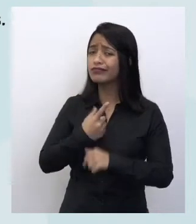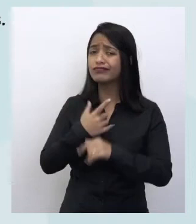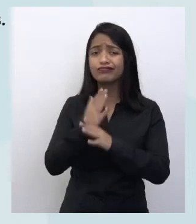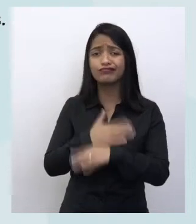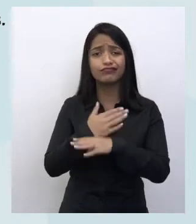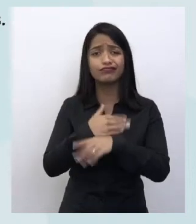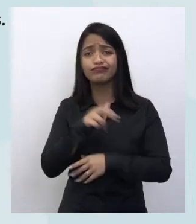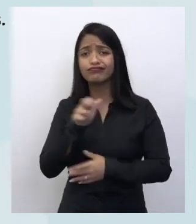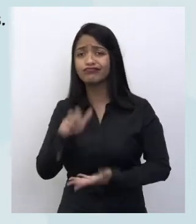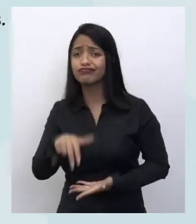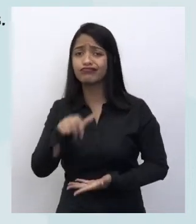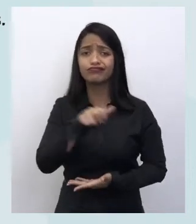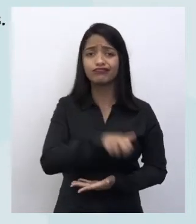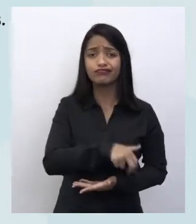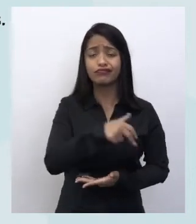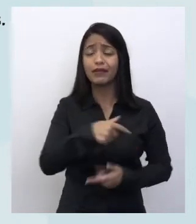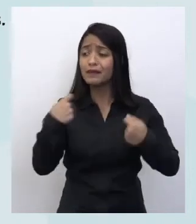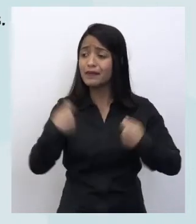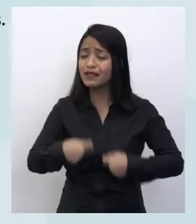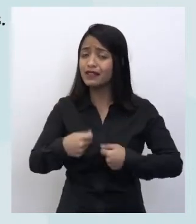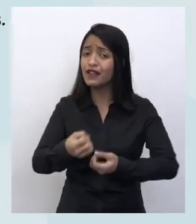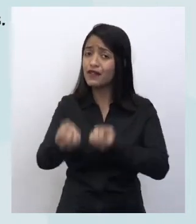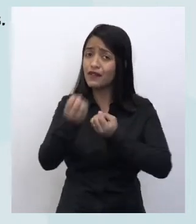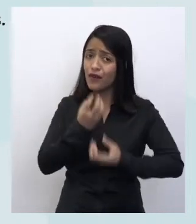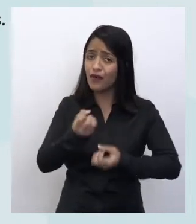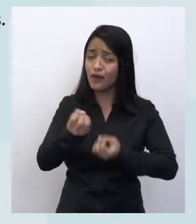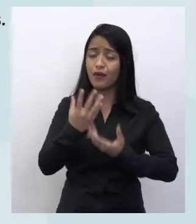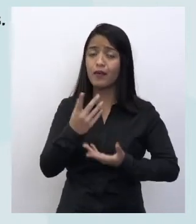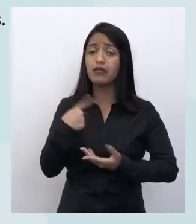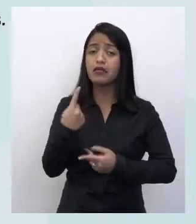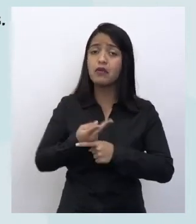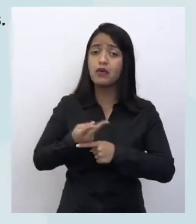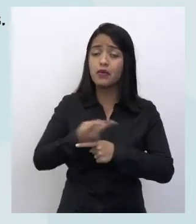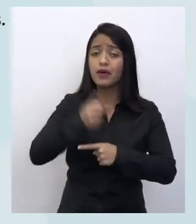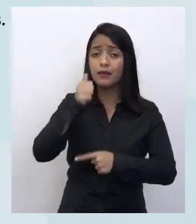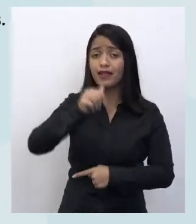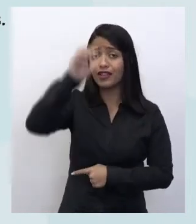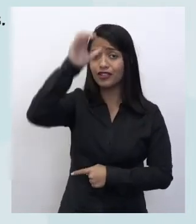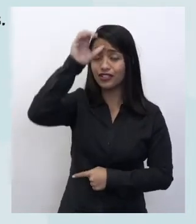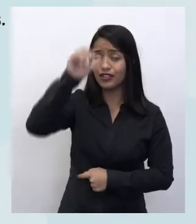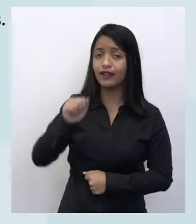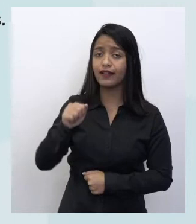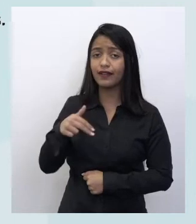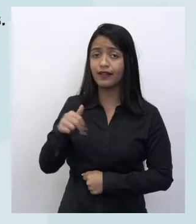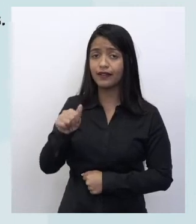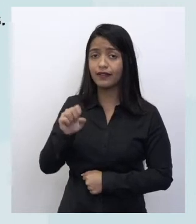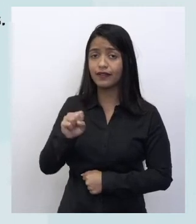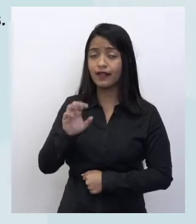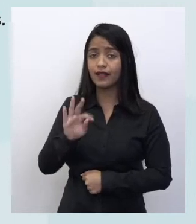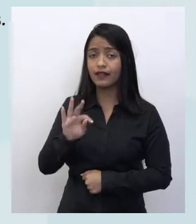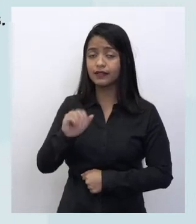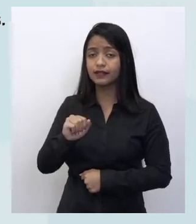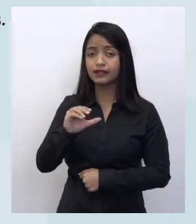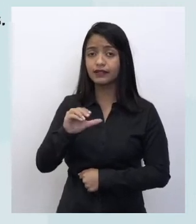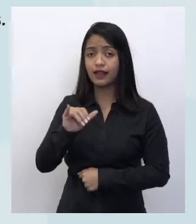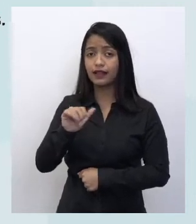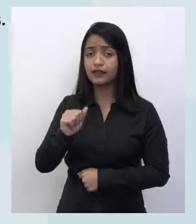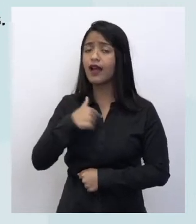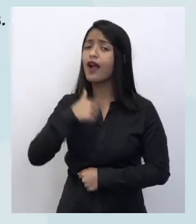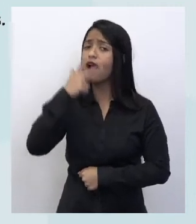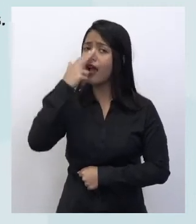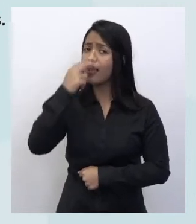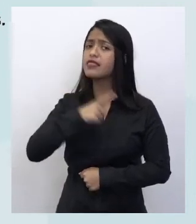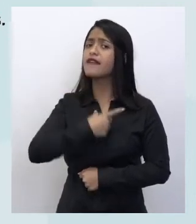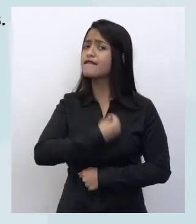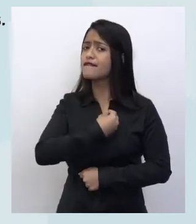terras e muito precisamos de informações. Andamos atrás de tia Anastácia. Quase que sei que ela está aqui, aprisionada por